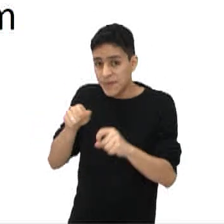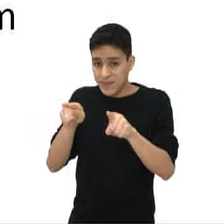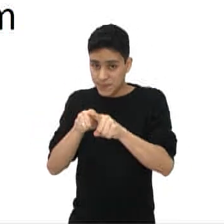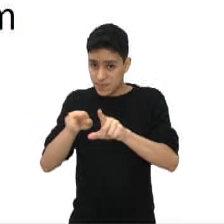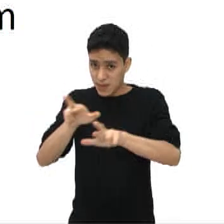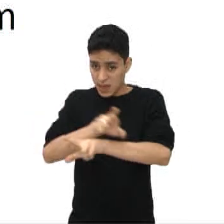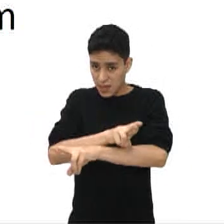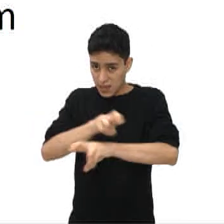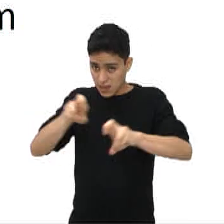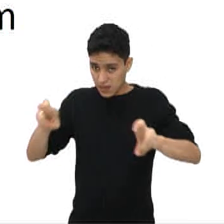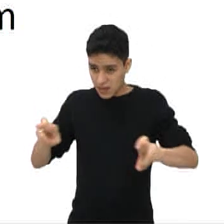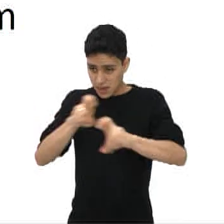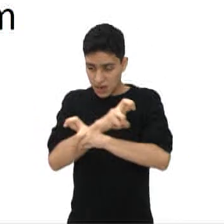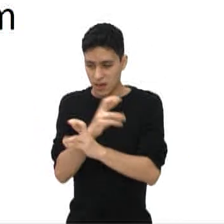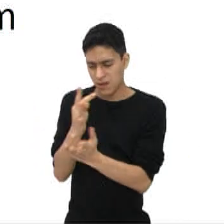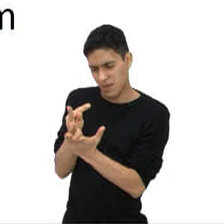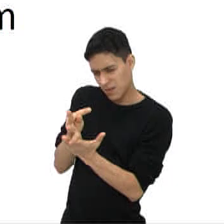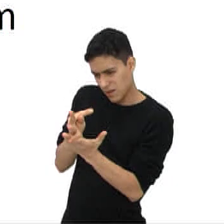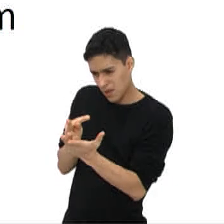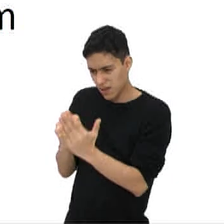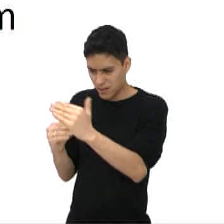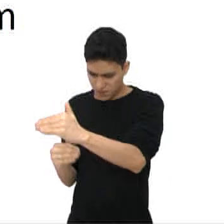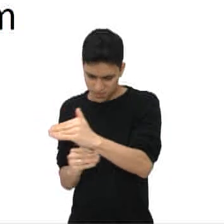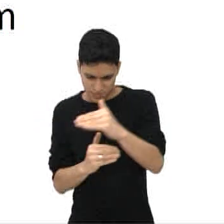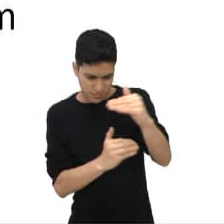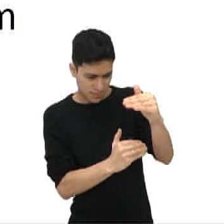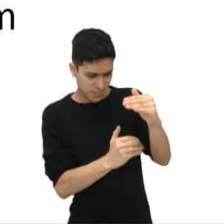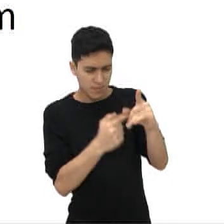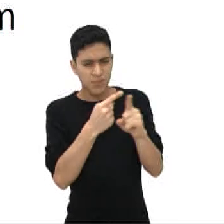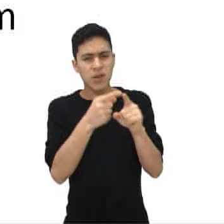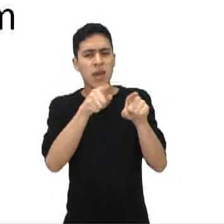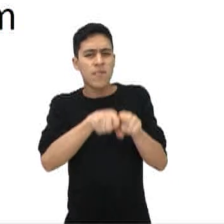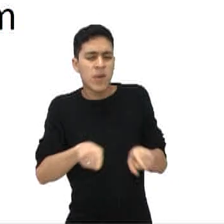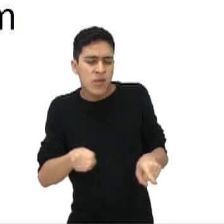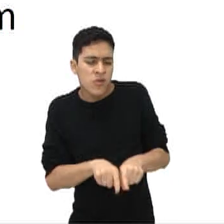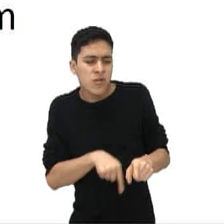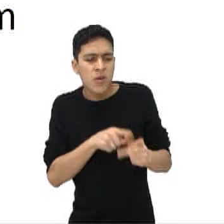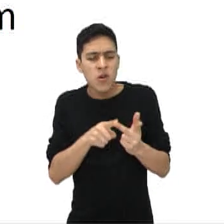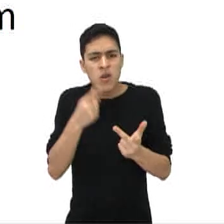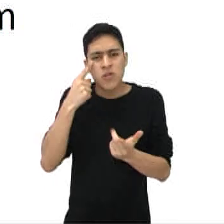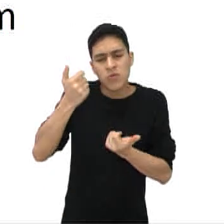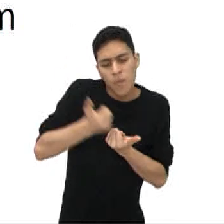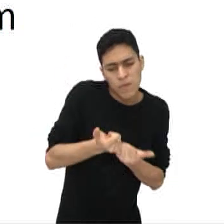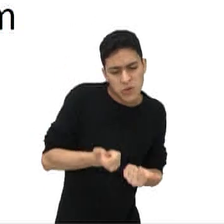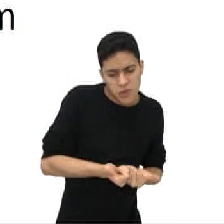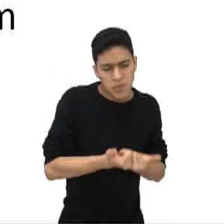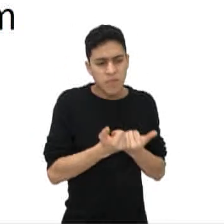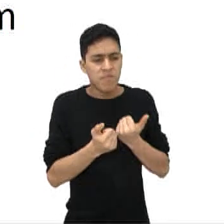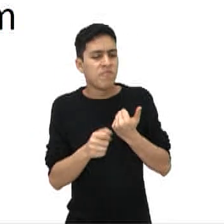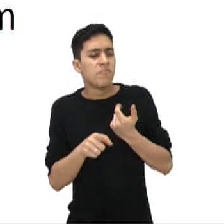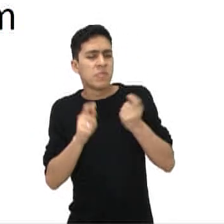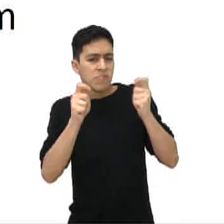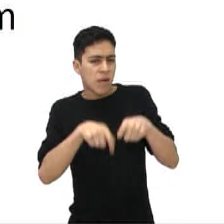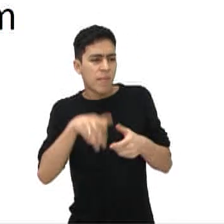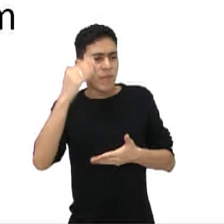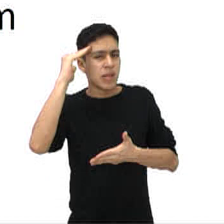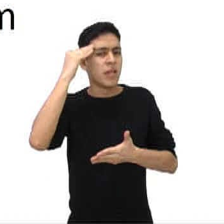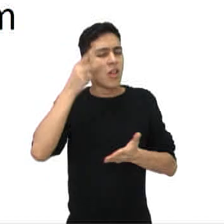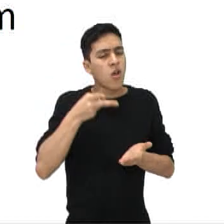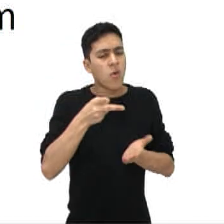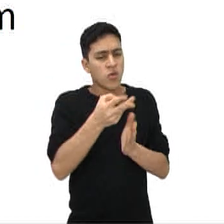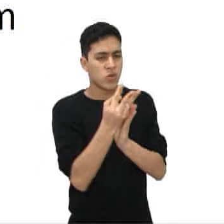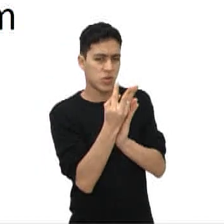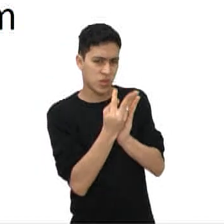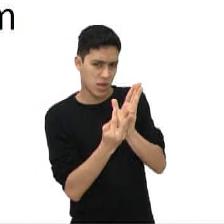entre partes de um texto, identificando as repetições, as substituições que contribuem para a continuidade de um texto, e